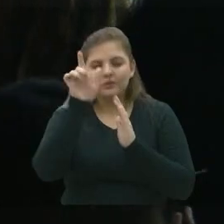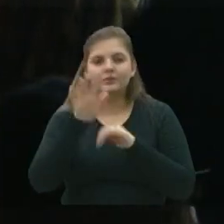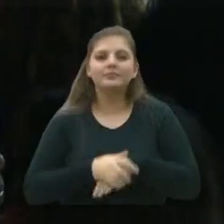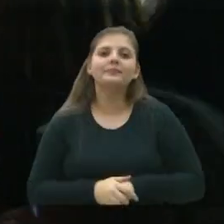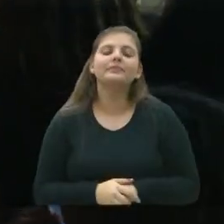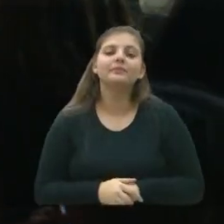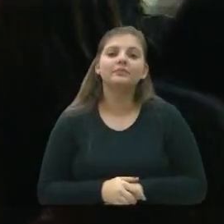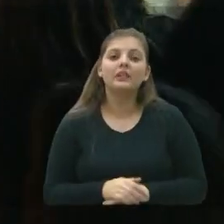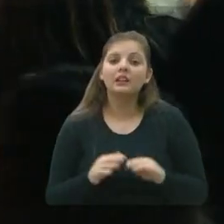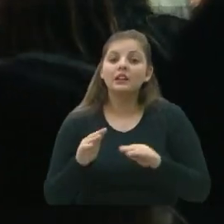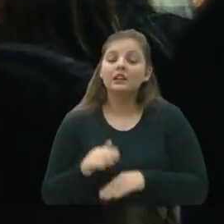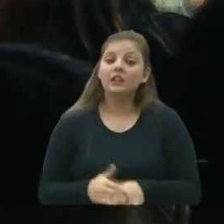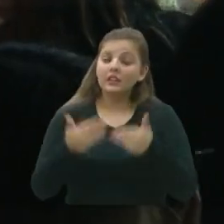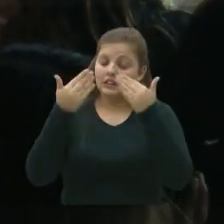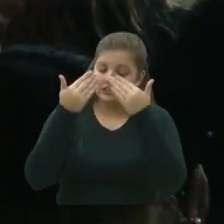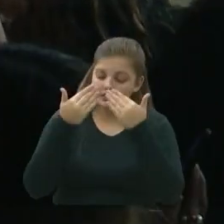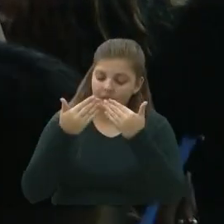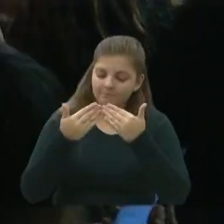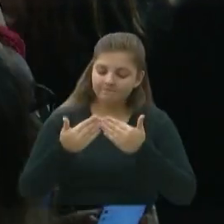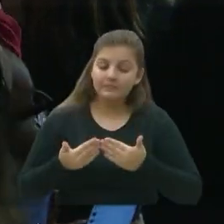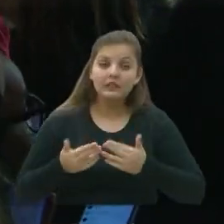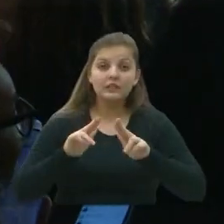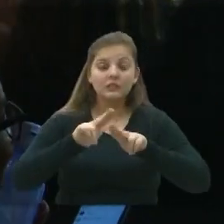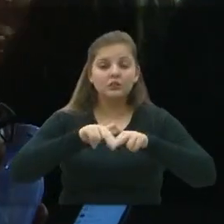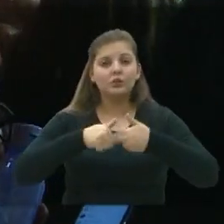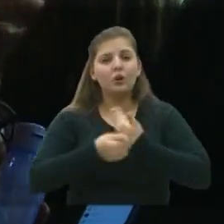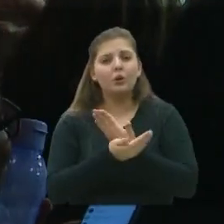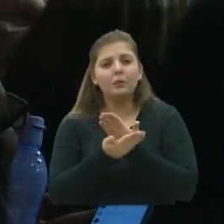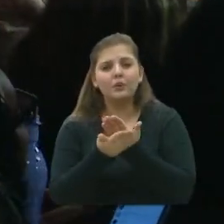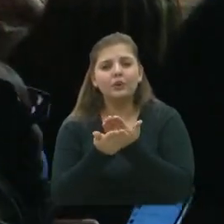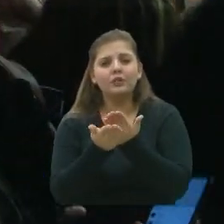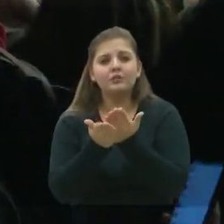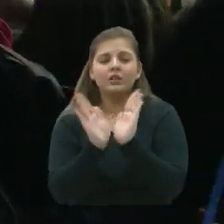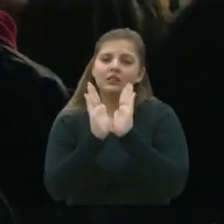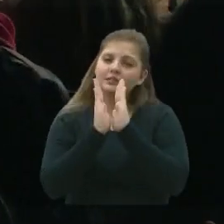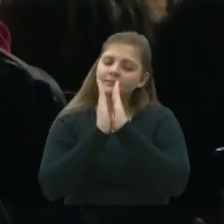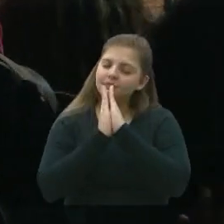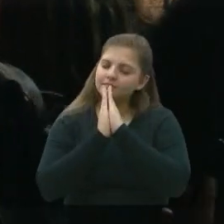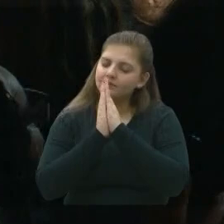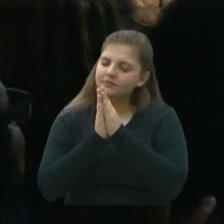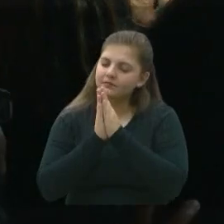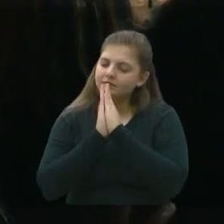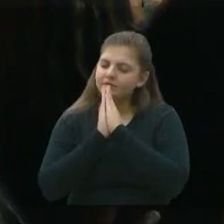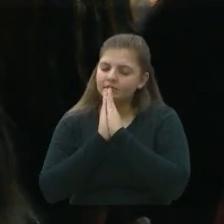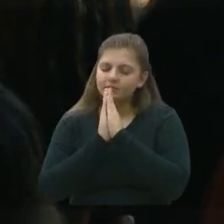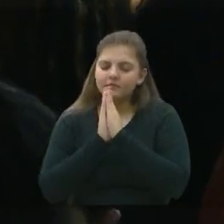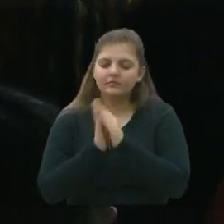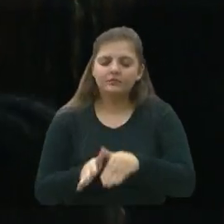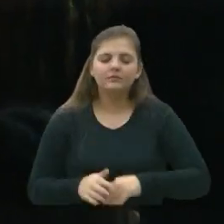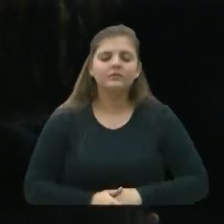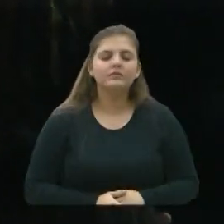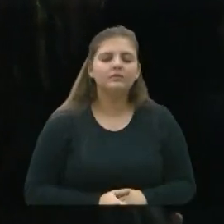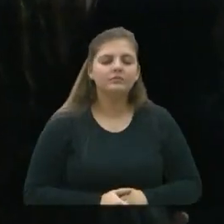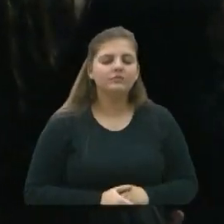Estou rezando por você. Estou rezando por